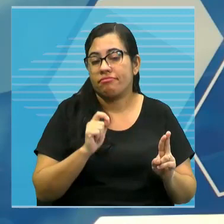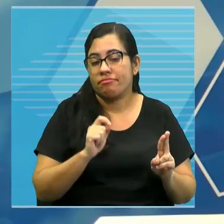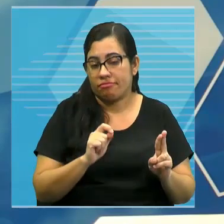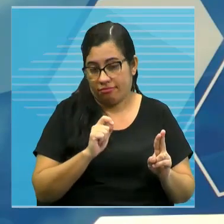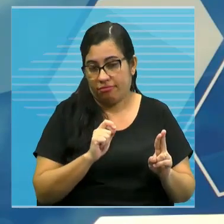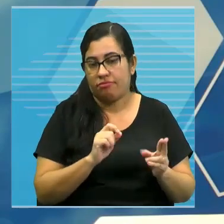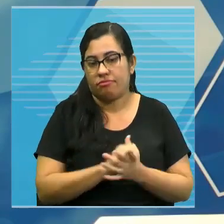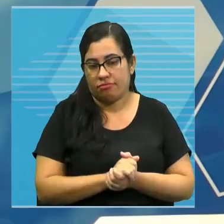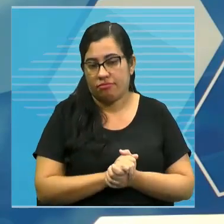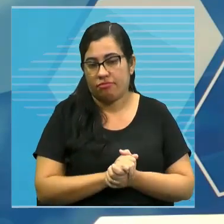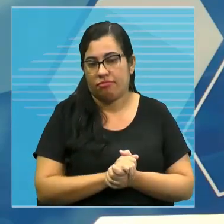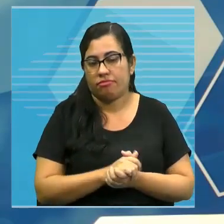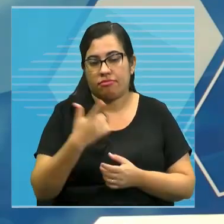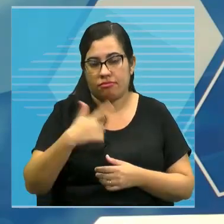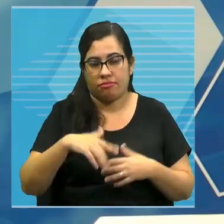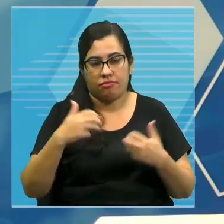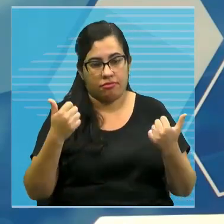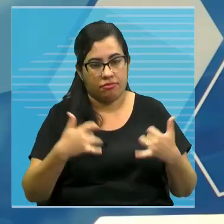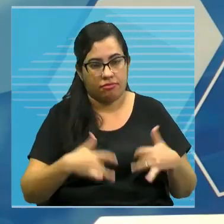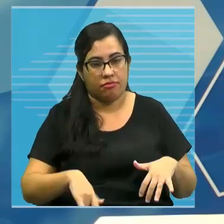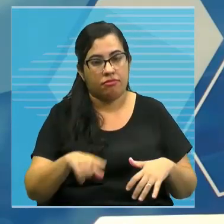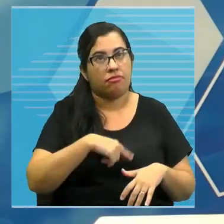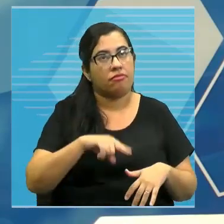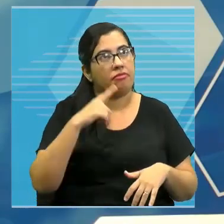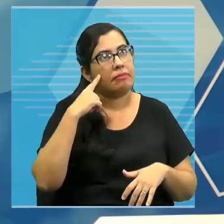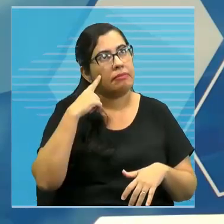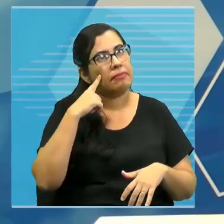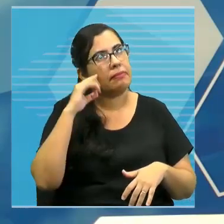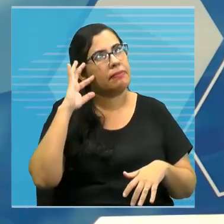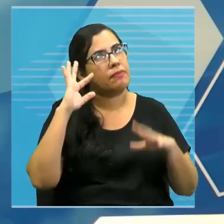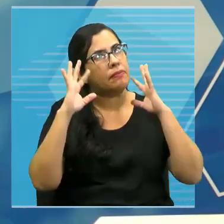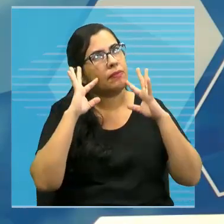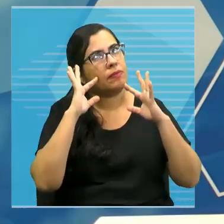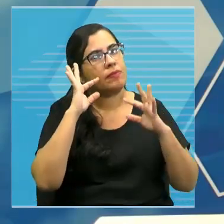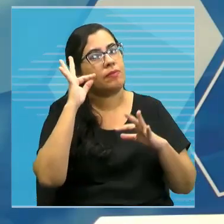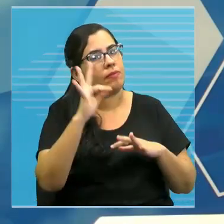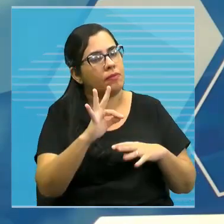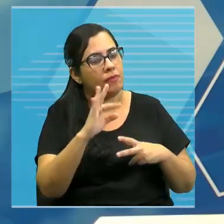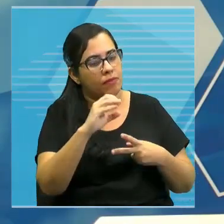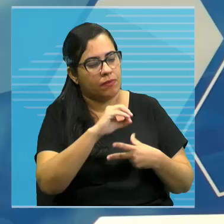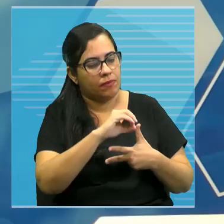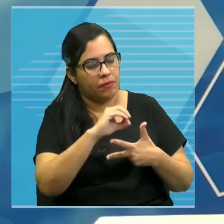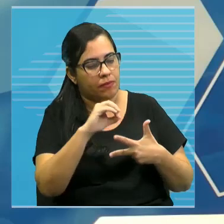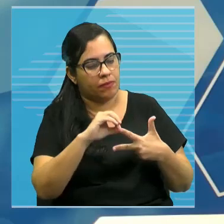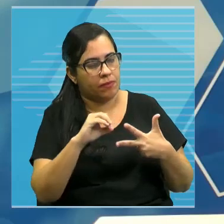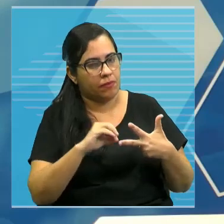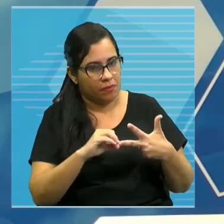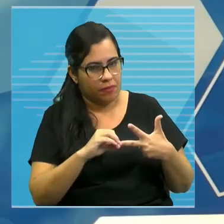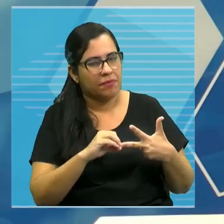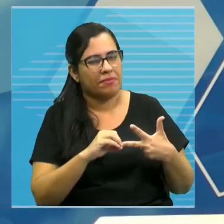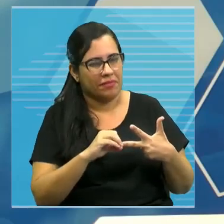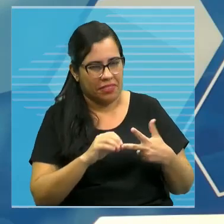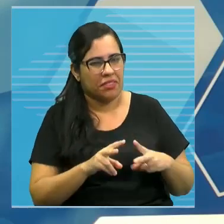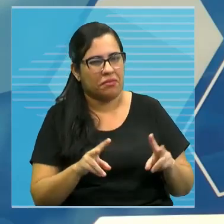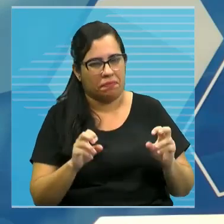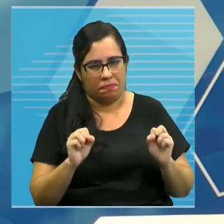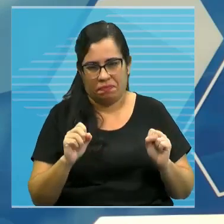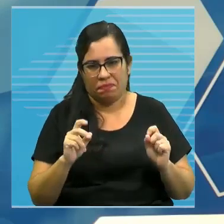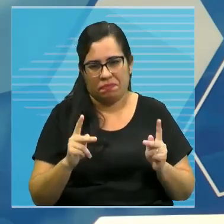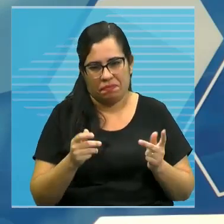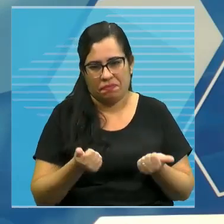e mais uma vez repito já que pensando não é nem eu trabalho aqui muito pensando no ENEM né